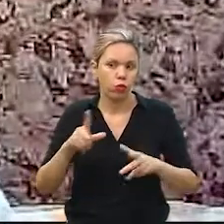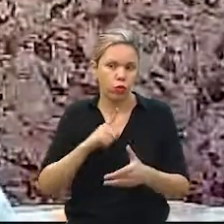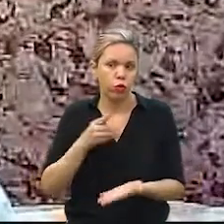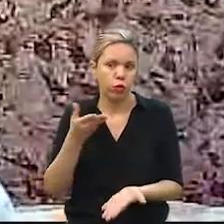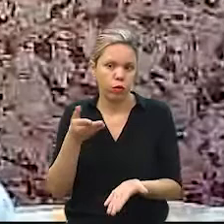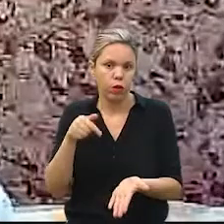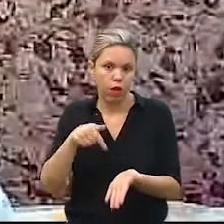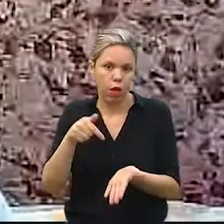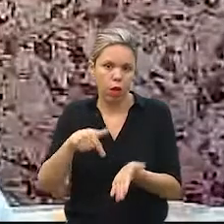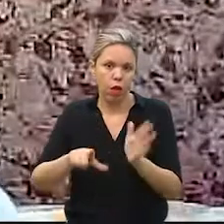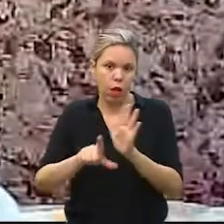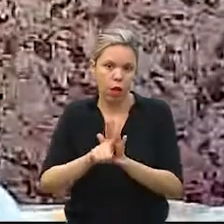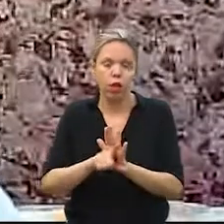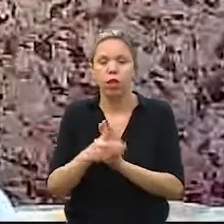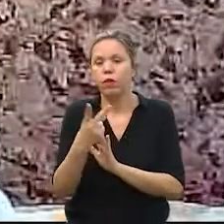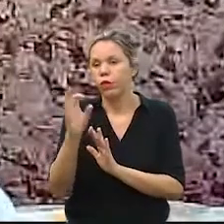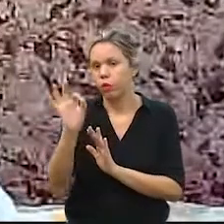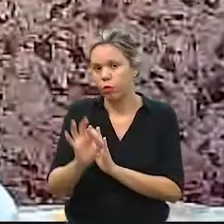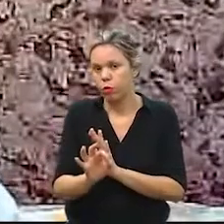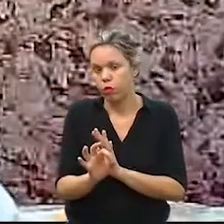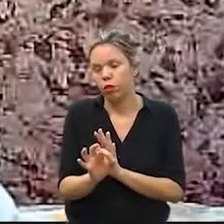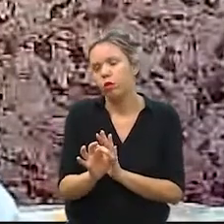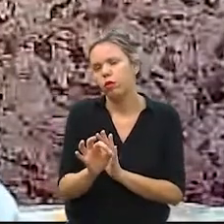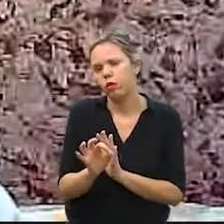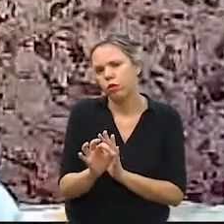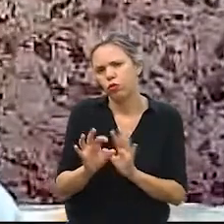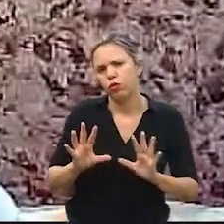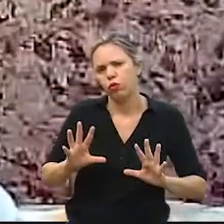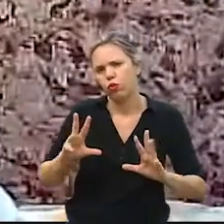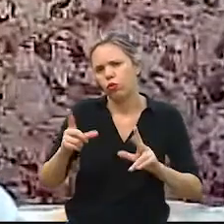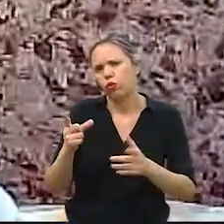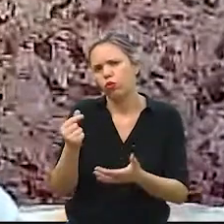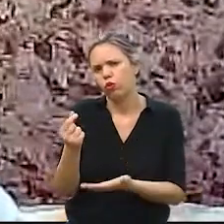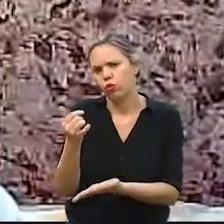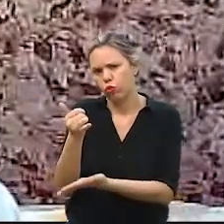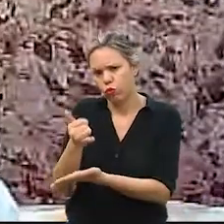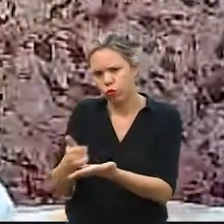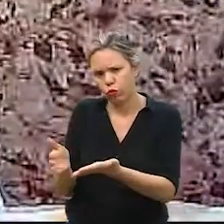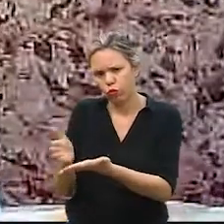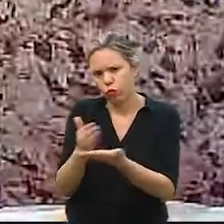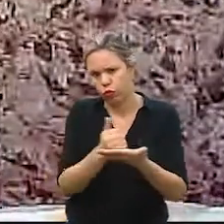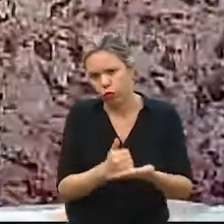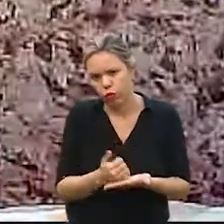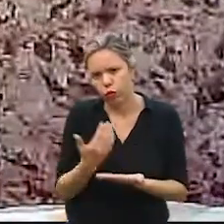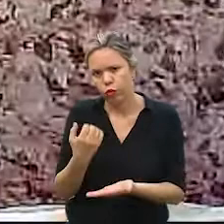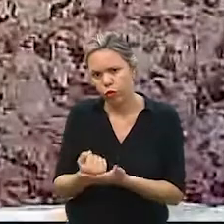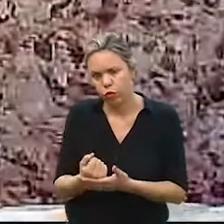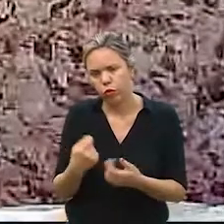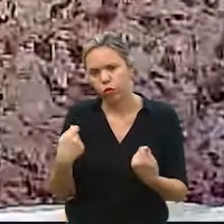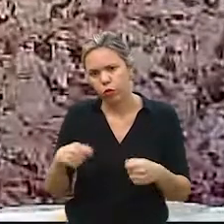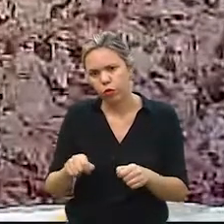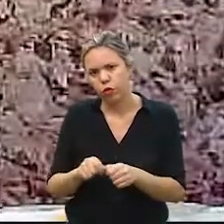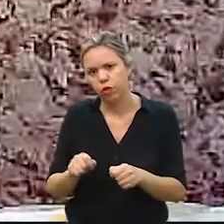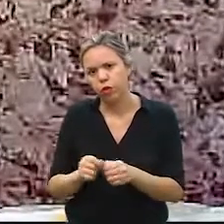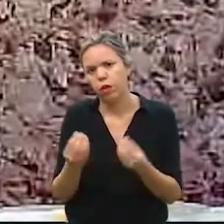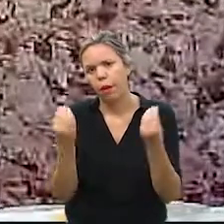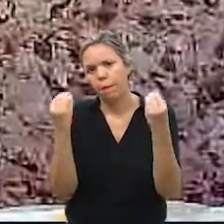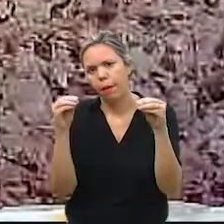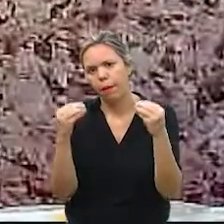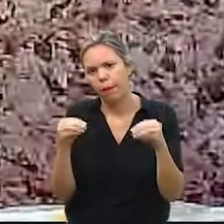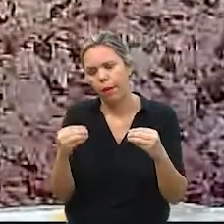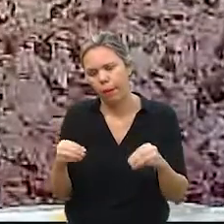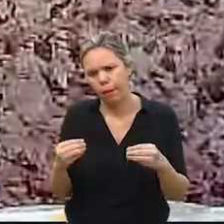lei prevê que 25% de todos os impostos e taxas tem que ser colocado em